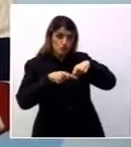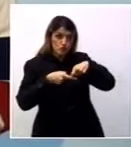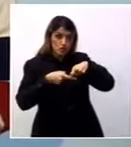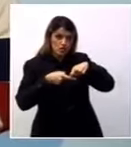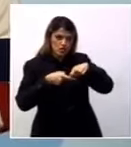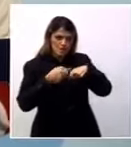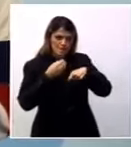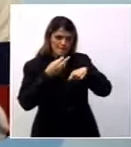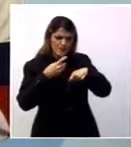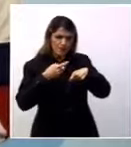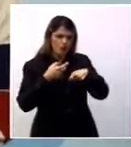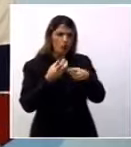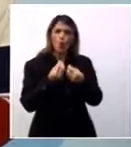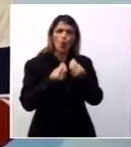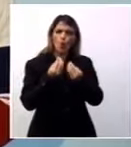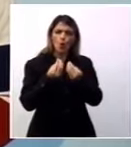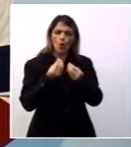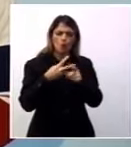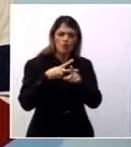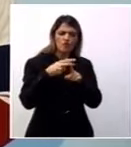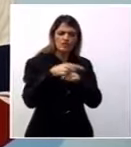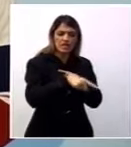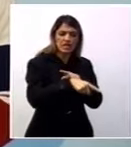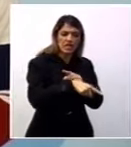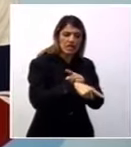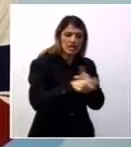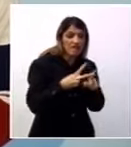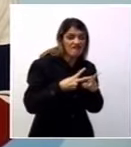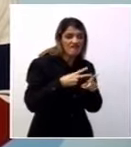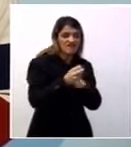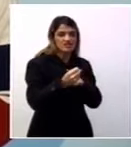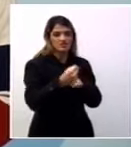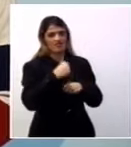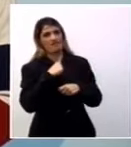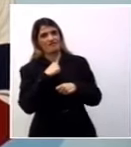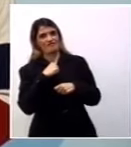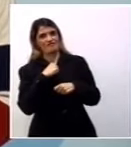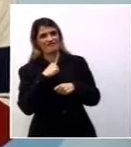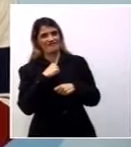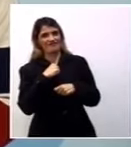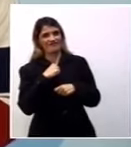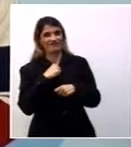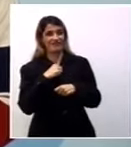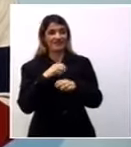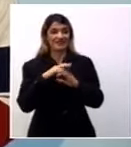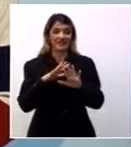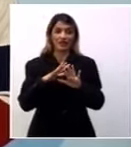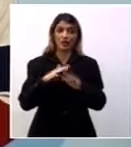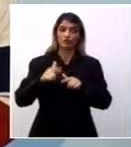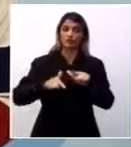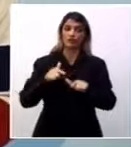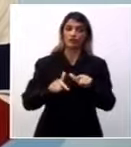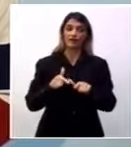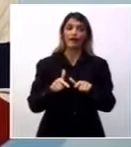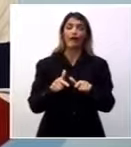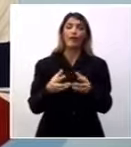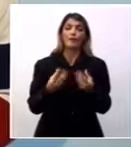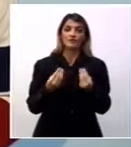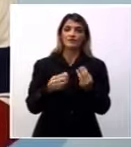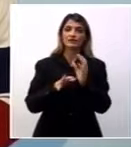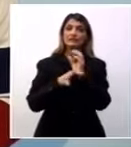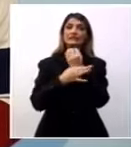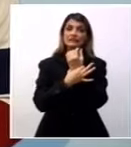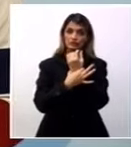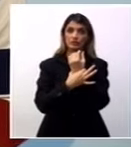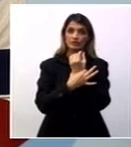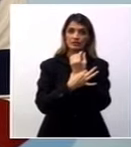legal. Como é que eu posso vencer ele sem que ele me vença? E isso é uma coisa que nós vamos trabalhar bastante, tá? A segurança para que